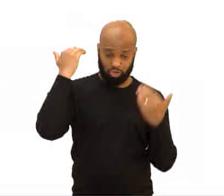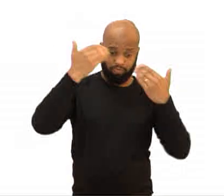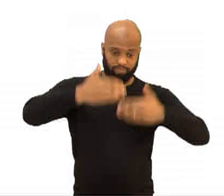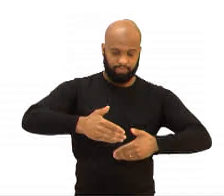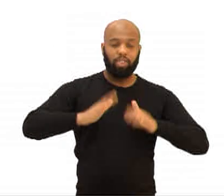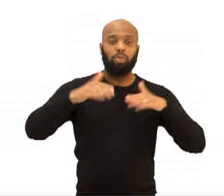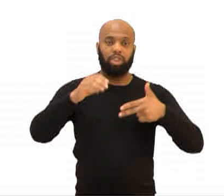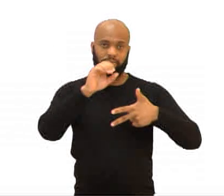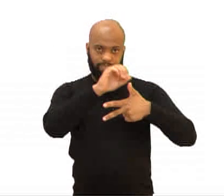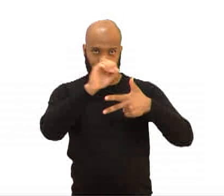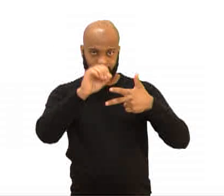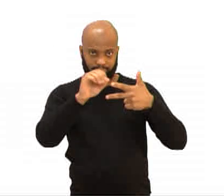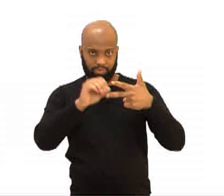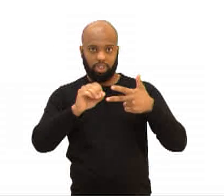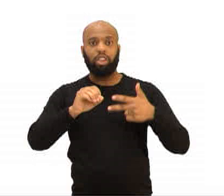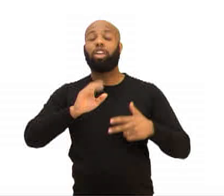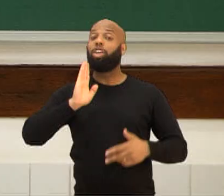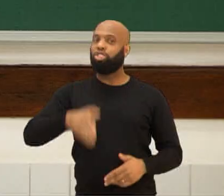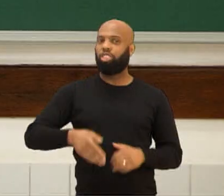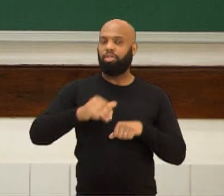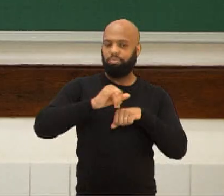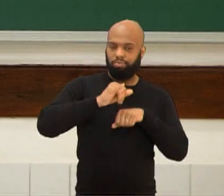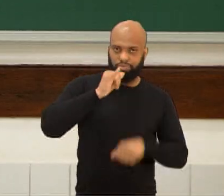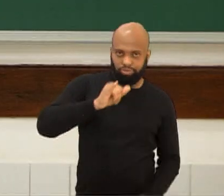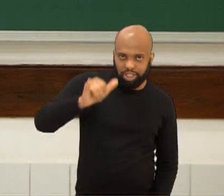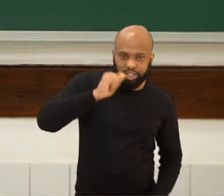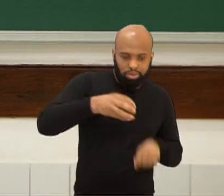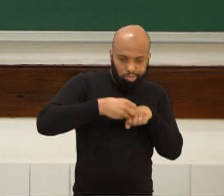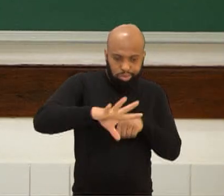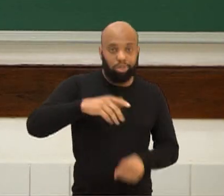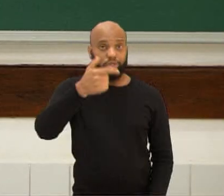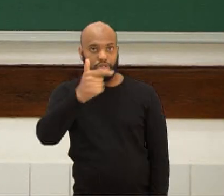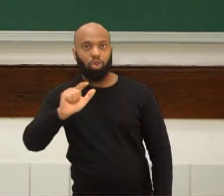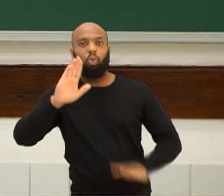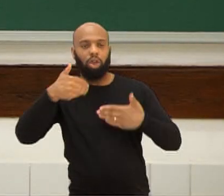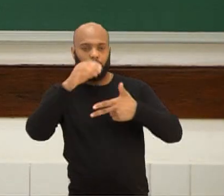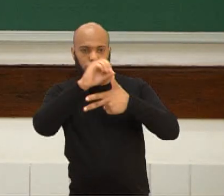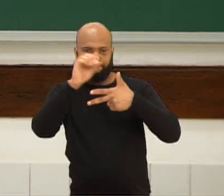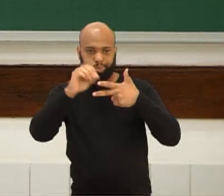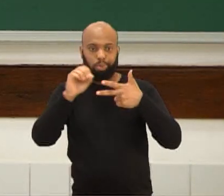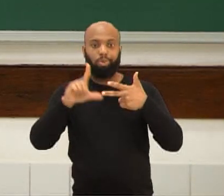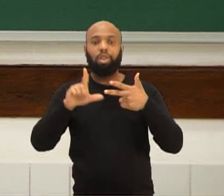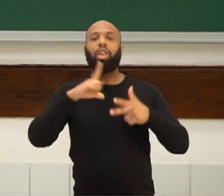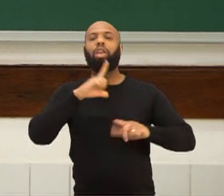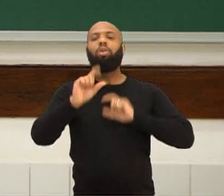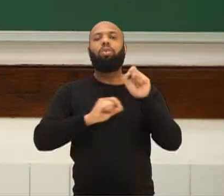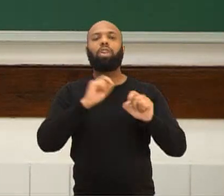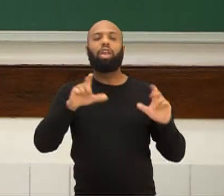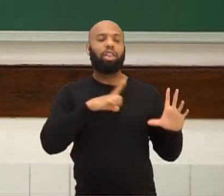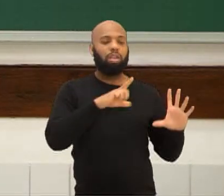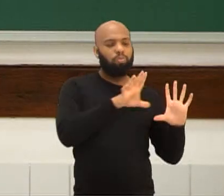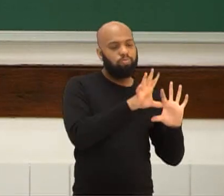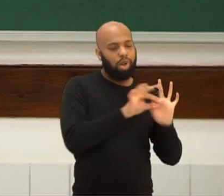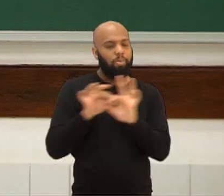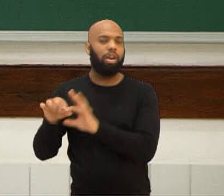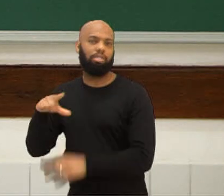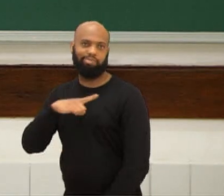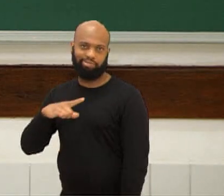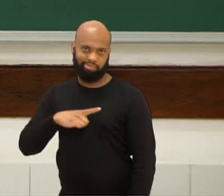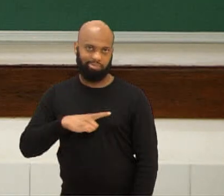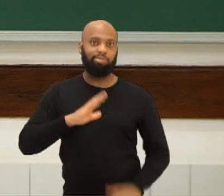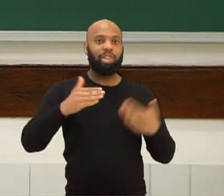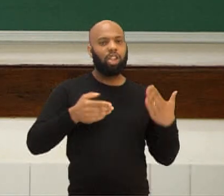Geralmente, o Enem, já dei essa dica aqui antes, mas vou dar novamente. O Enem, ele traz essa contextualização,